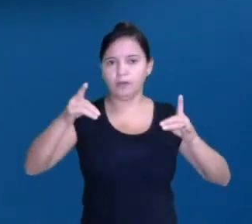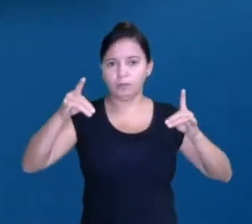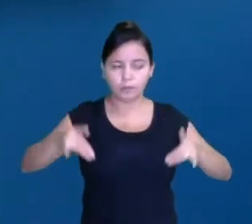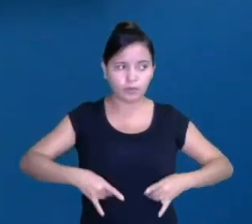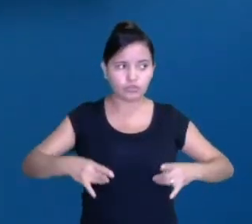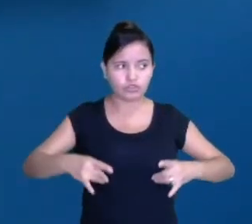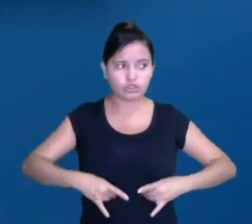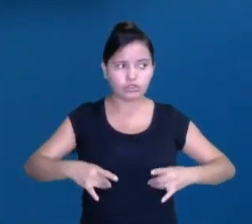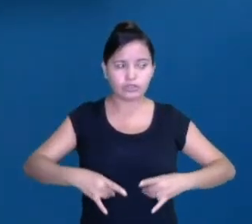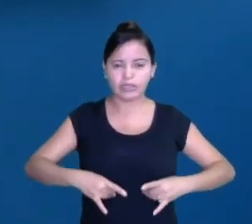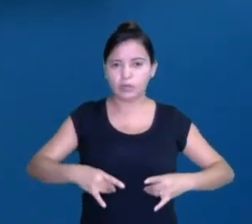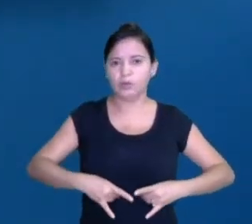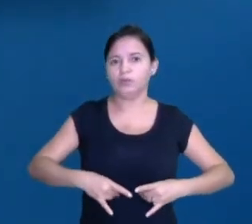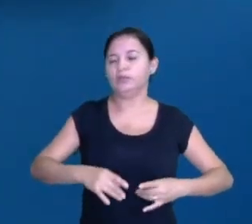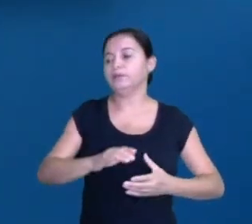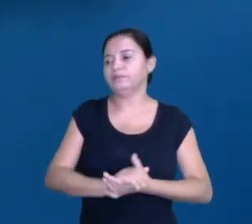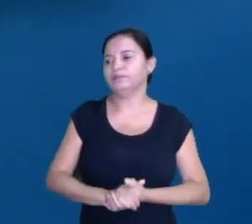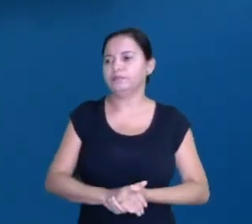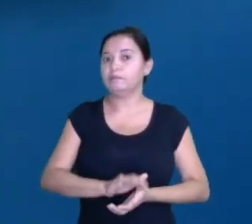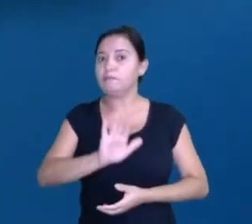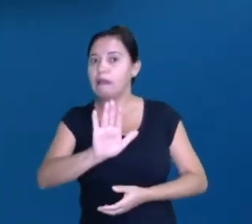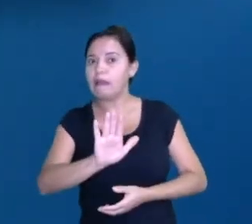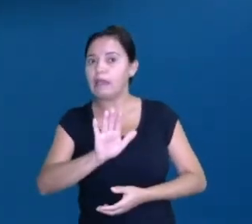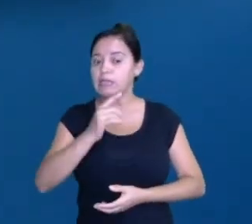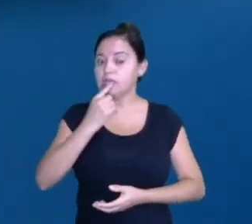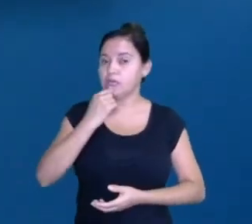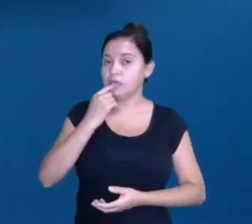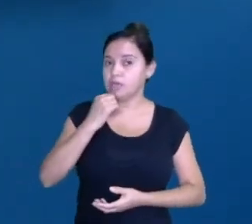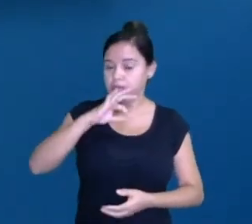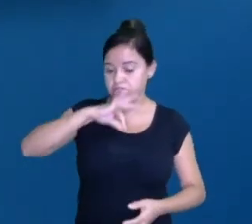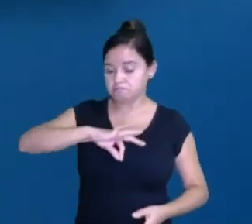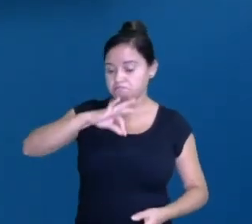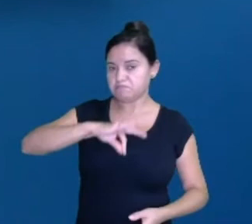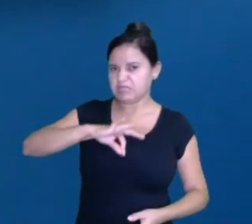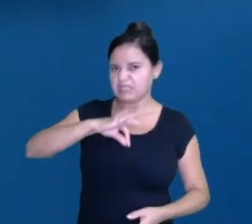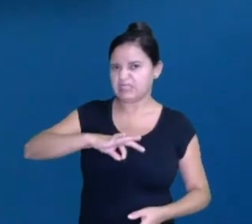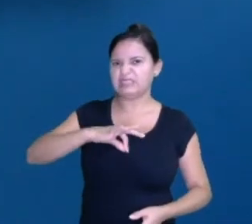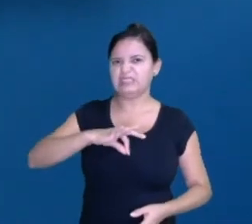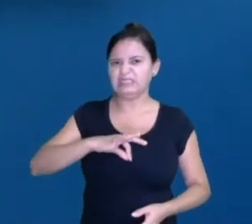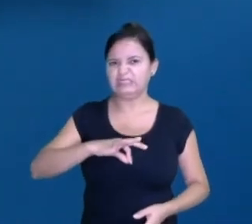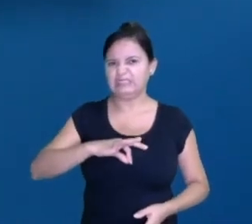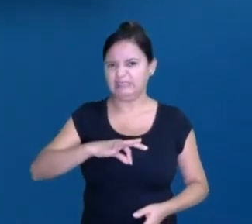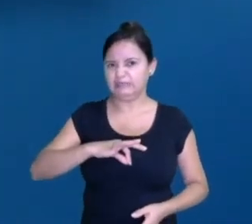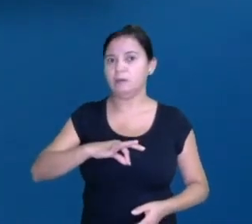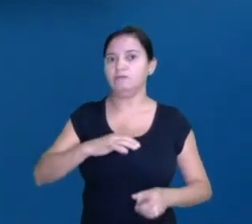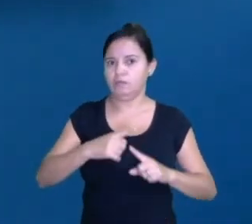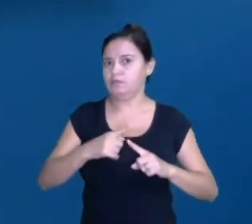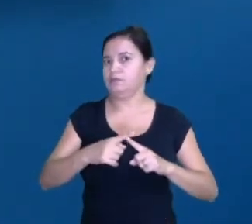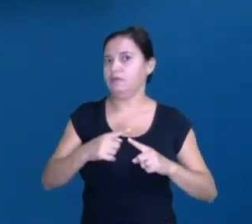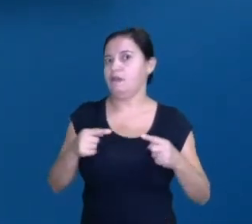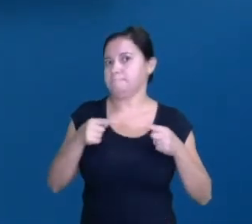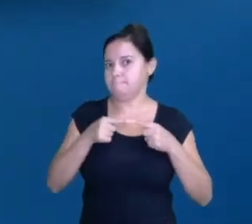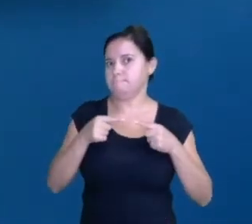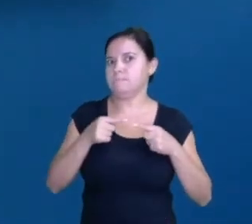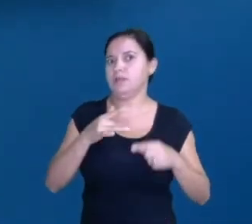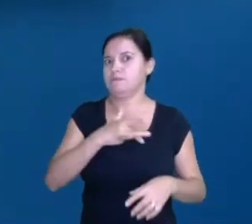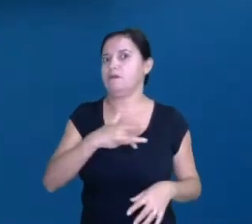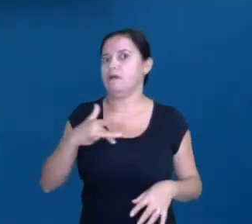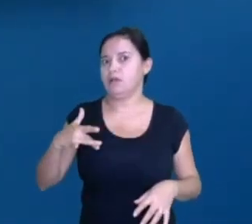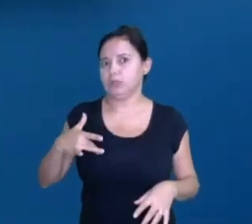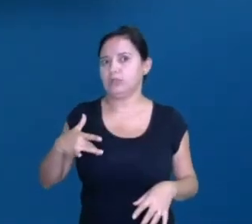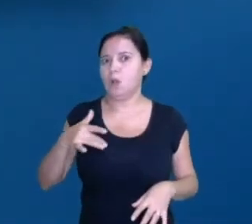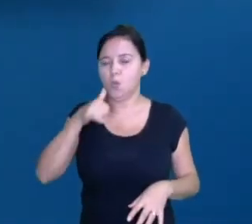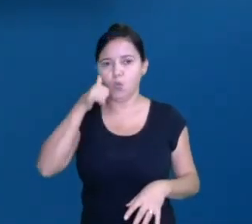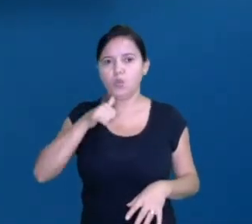o próprio sangramento, né, a menstruação, né, que ocorre na mulher, que é algo que tem a ver com a saúde, que não há problema nenhum sobre